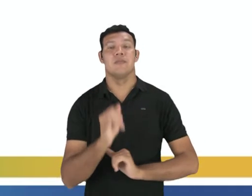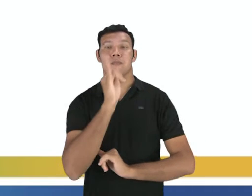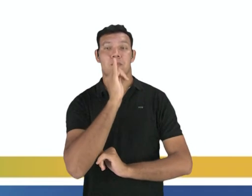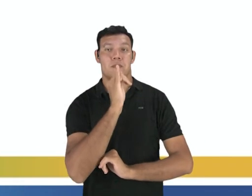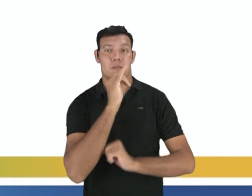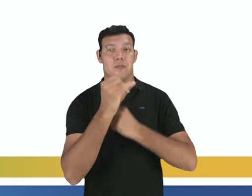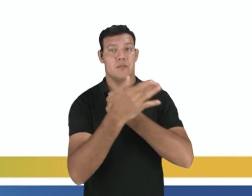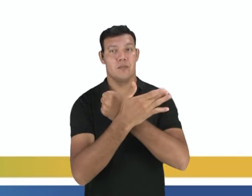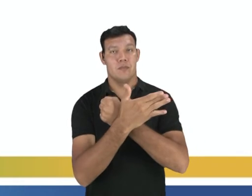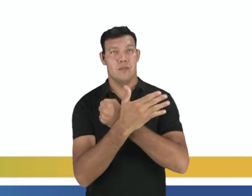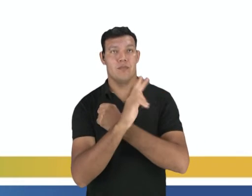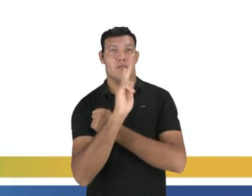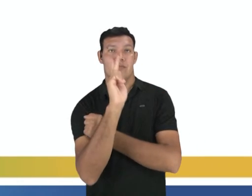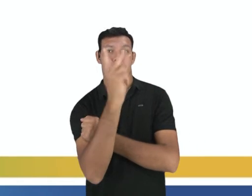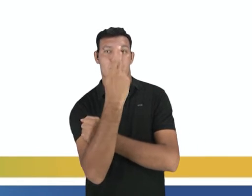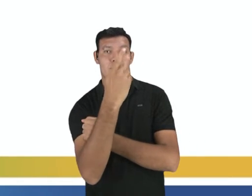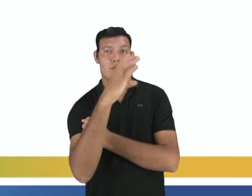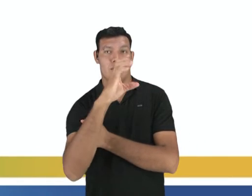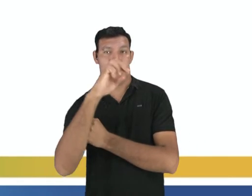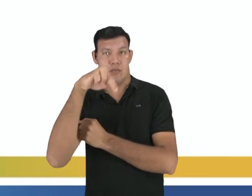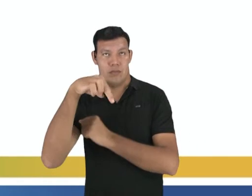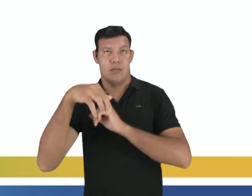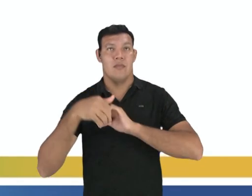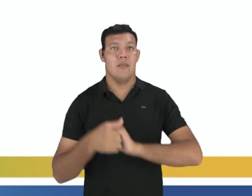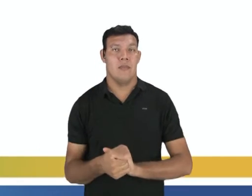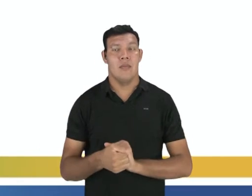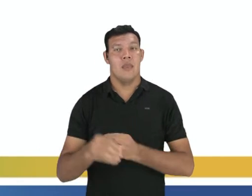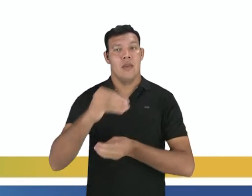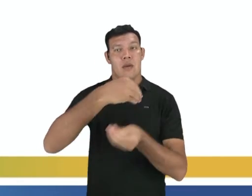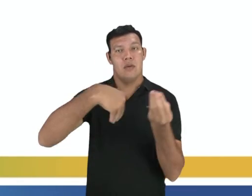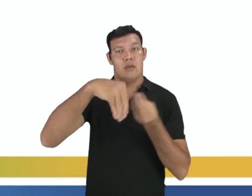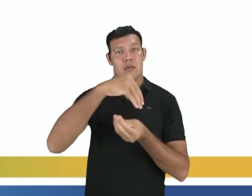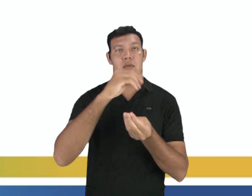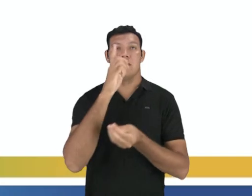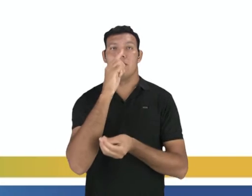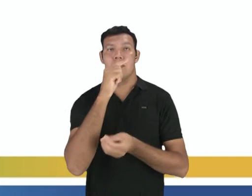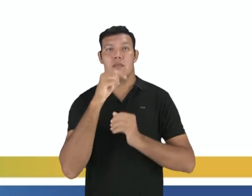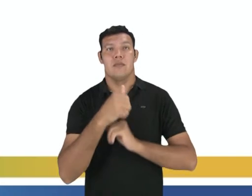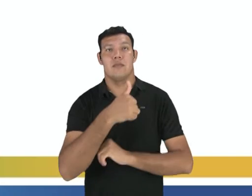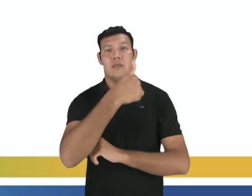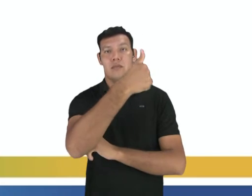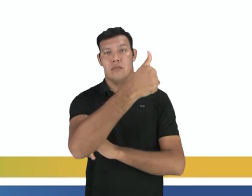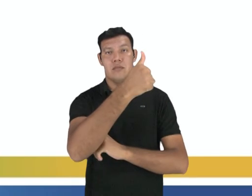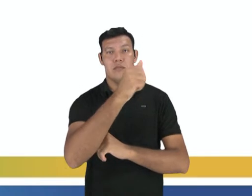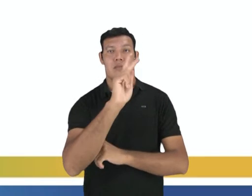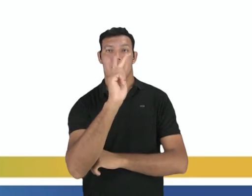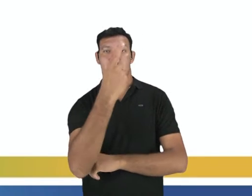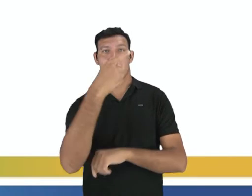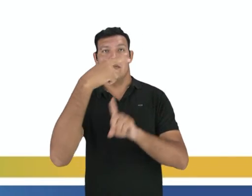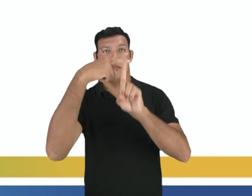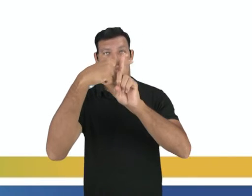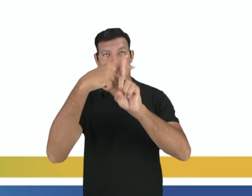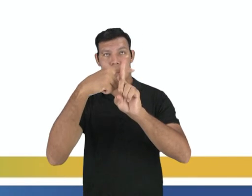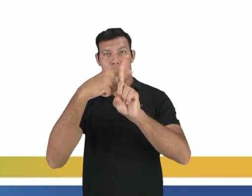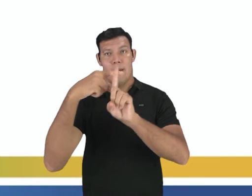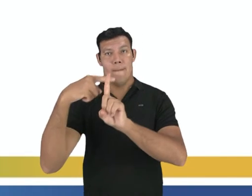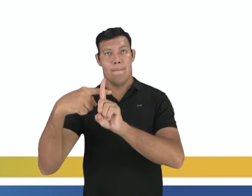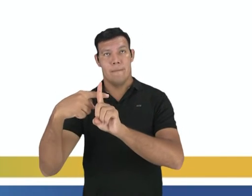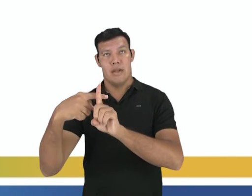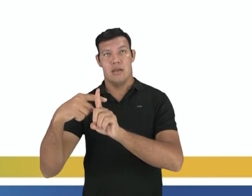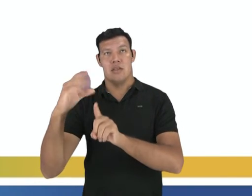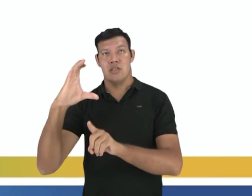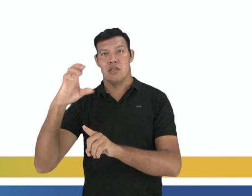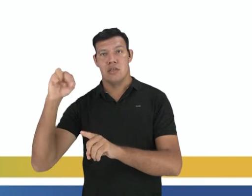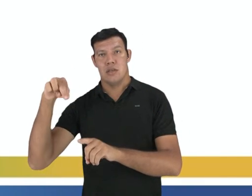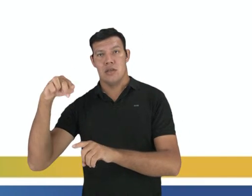exemplo, ácido HCN, olha aqui, ó, em meio à água vai formar cátion e ânion. Nós temos o ácido